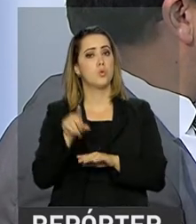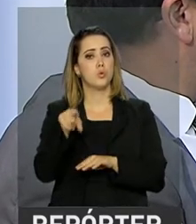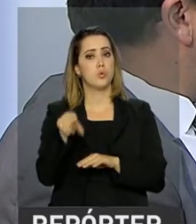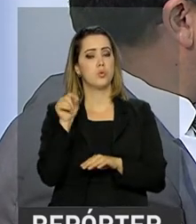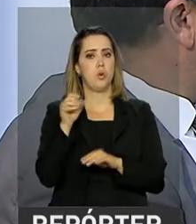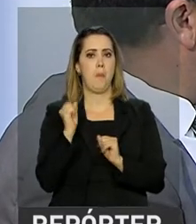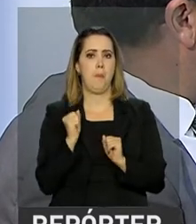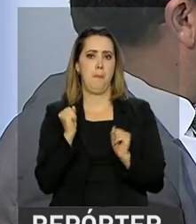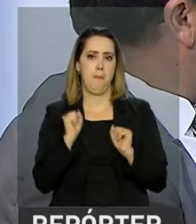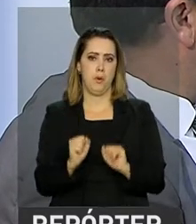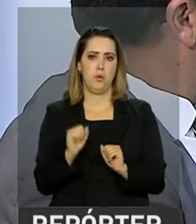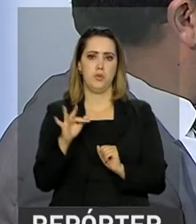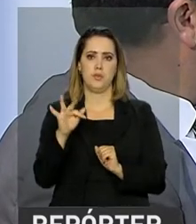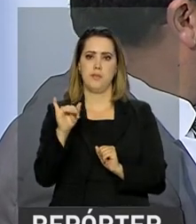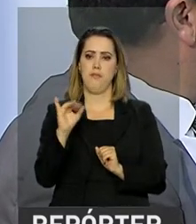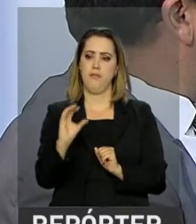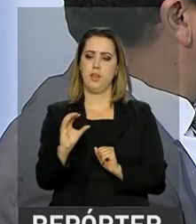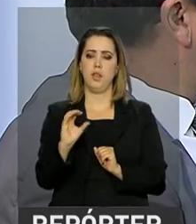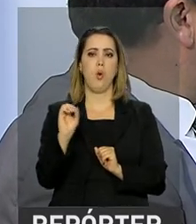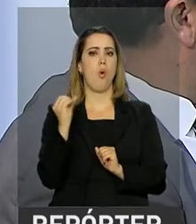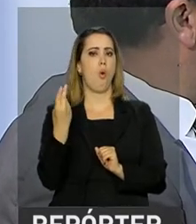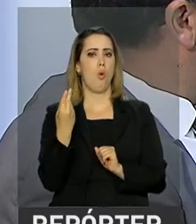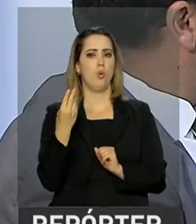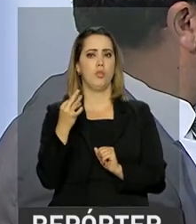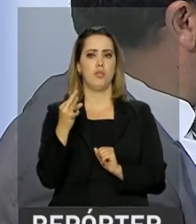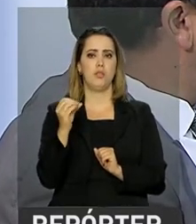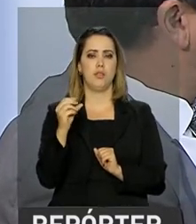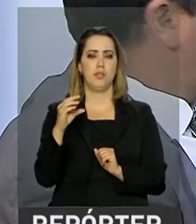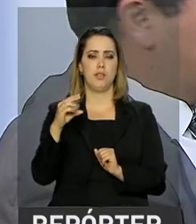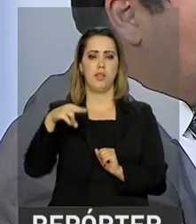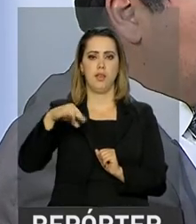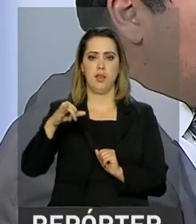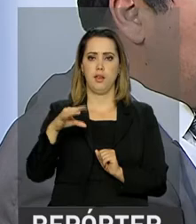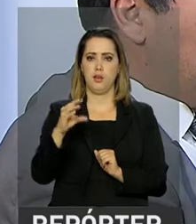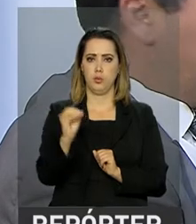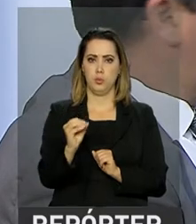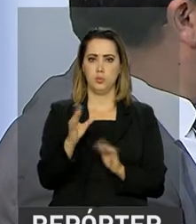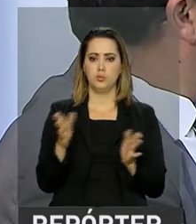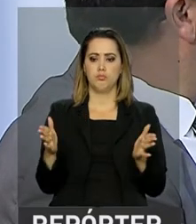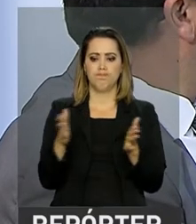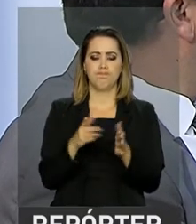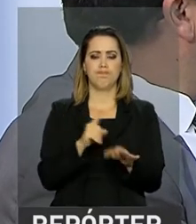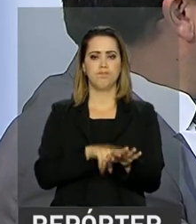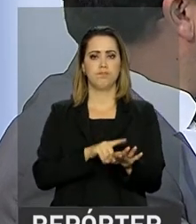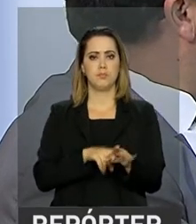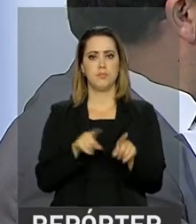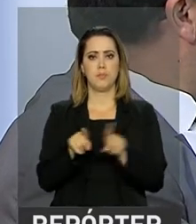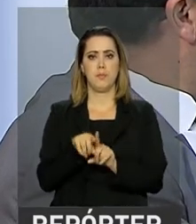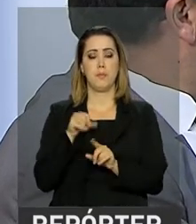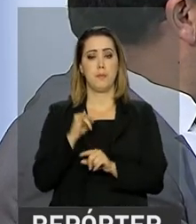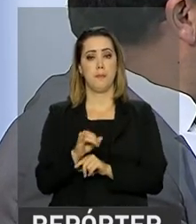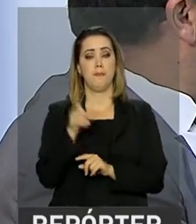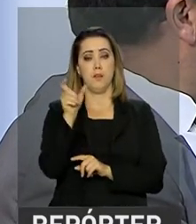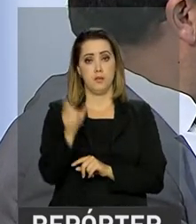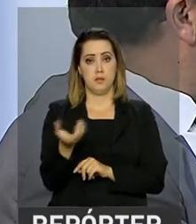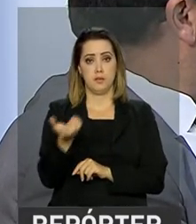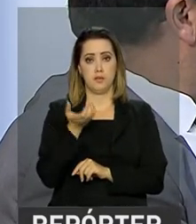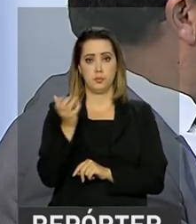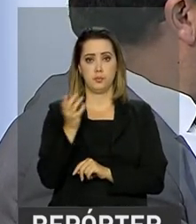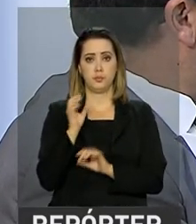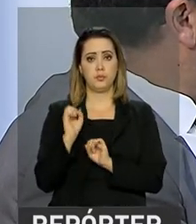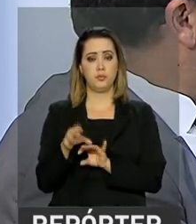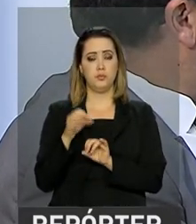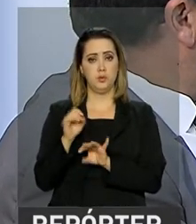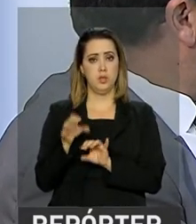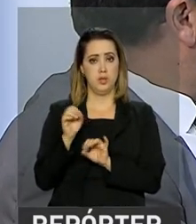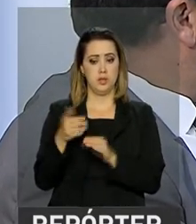caso pode ser FIC ou técnico. Vamos selecionar aqui um curso FIC, que é o chamado curso de curta duração. Se você pretende ter na educação,